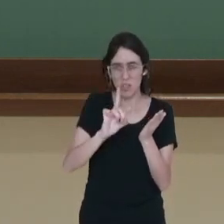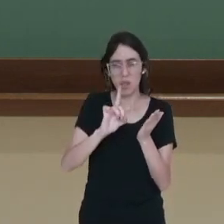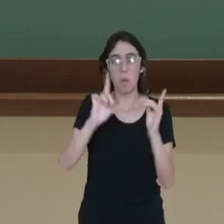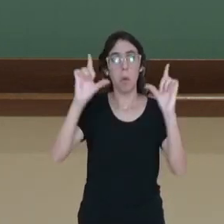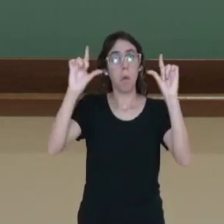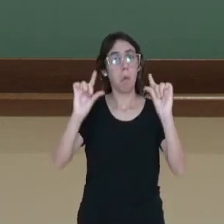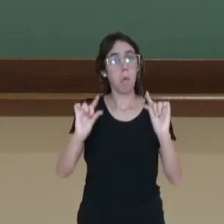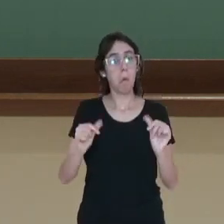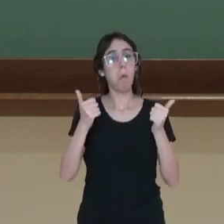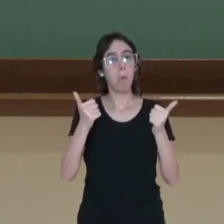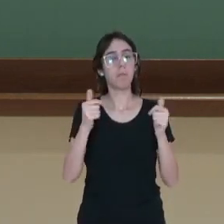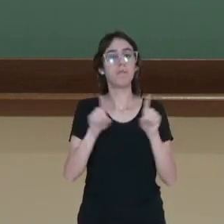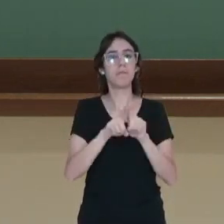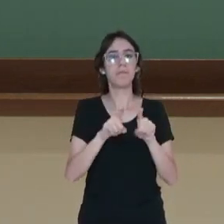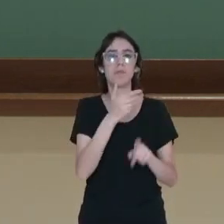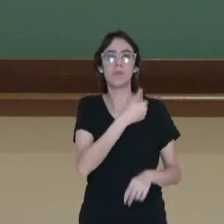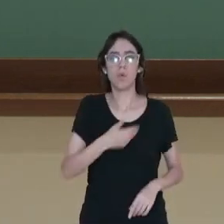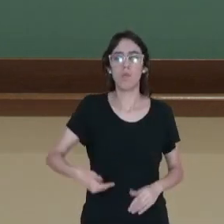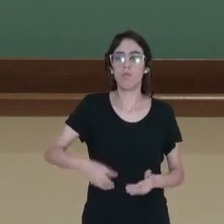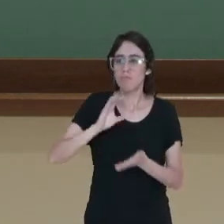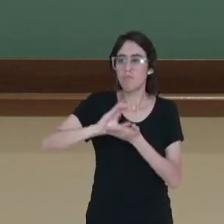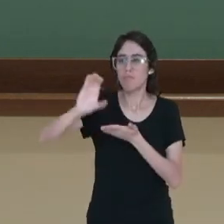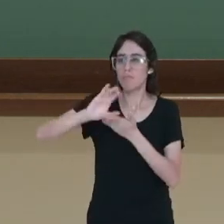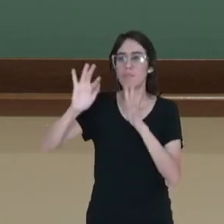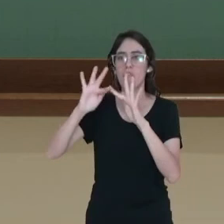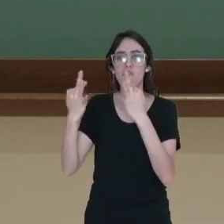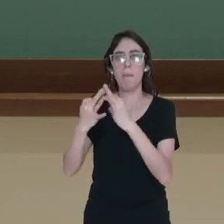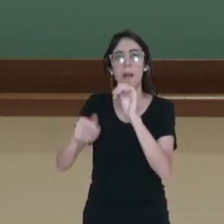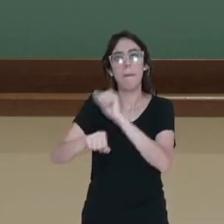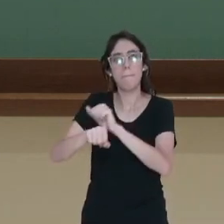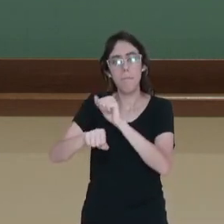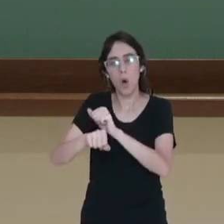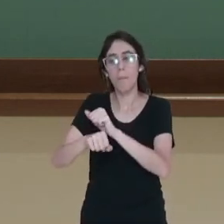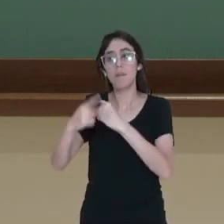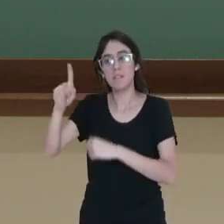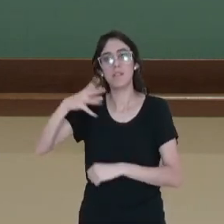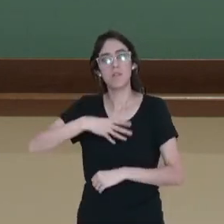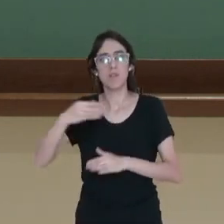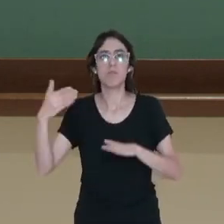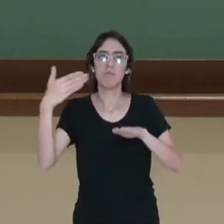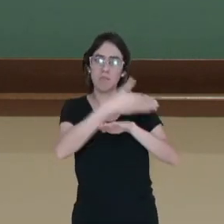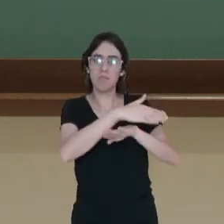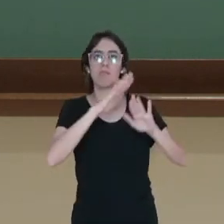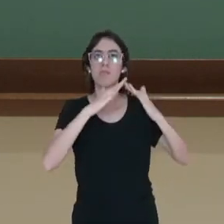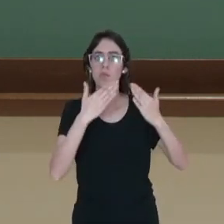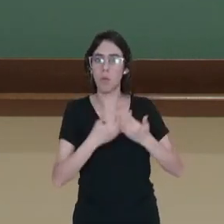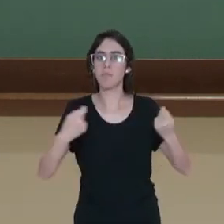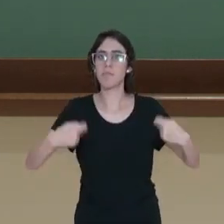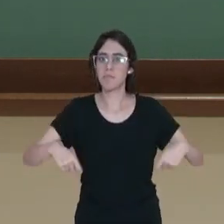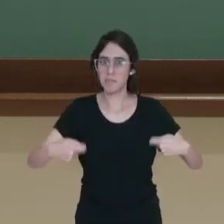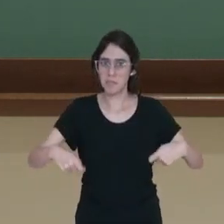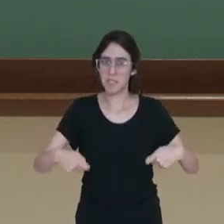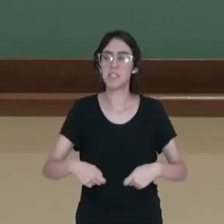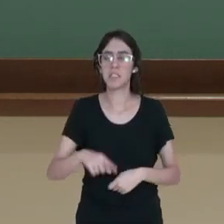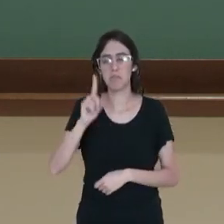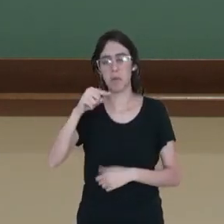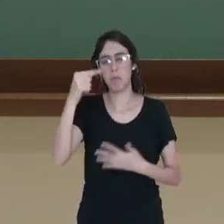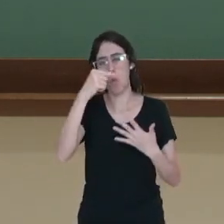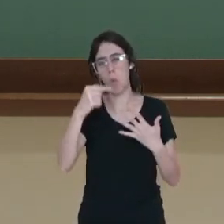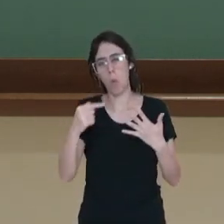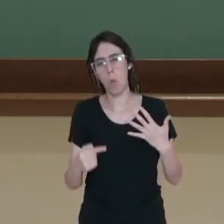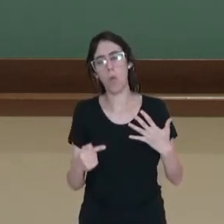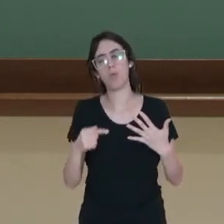uma renda mínima para famílias pobres à presença das crianças na escola. Foi tudo isso que